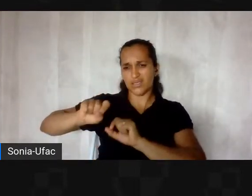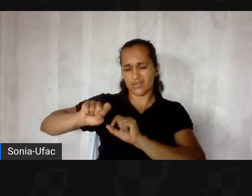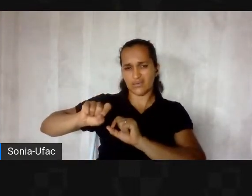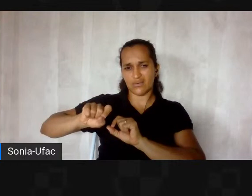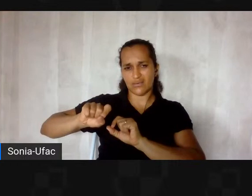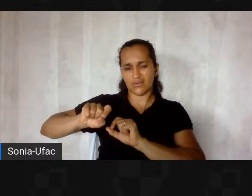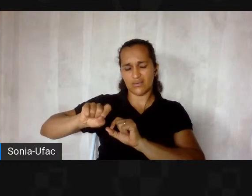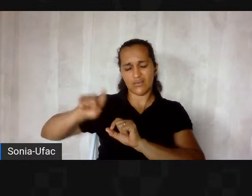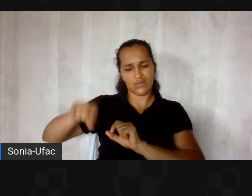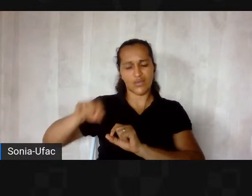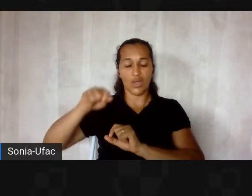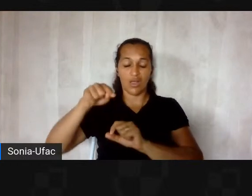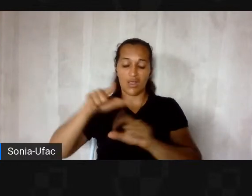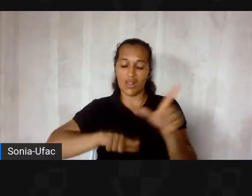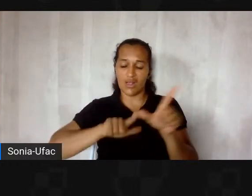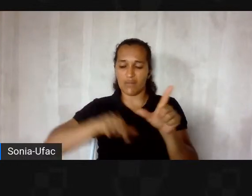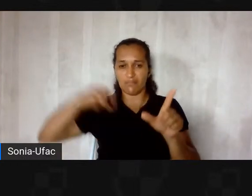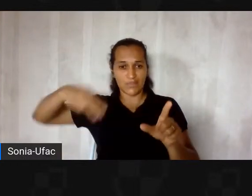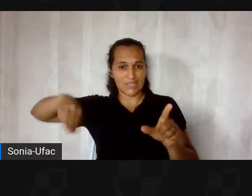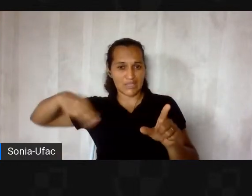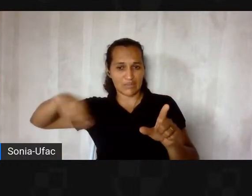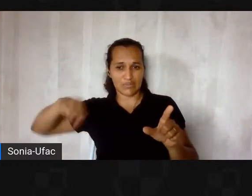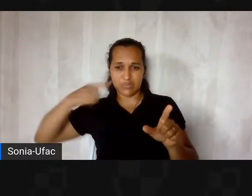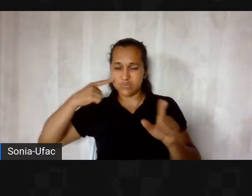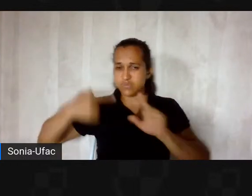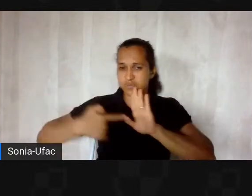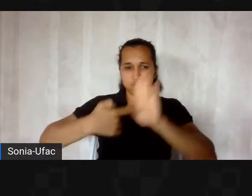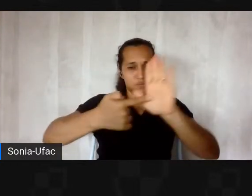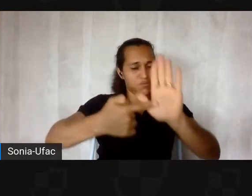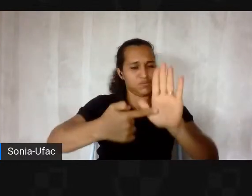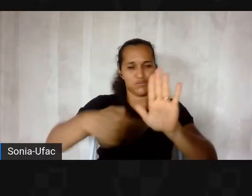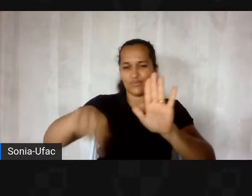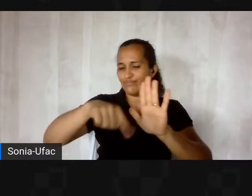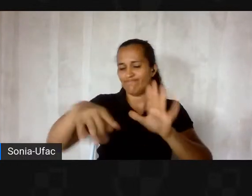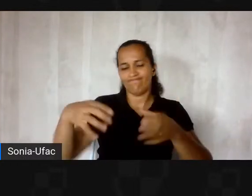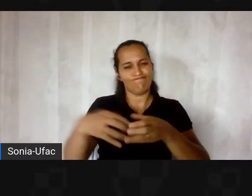matemática, era o menos solicitado pela comunidade.